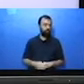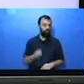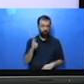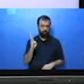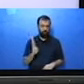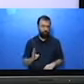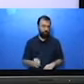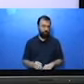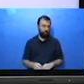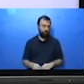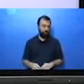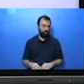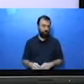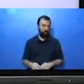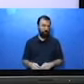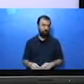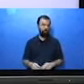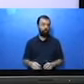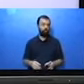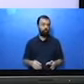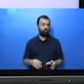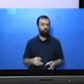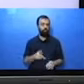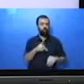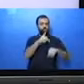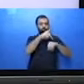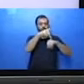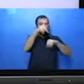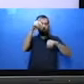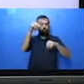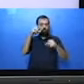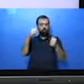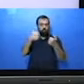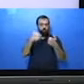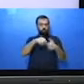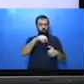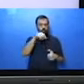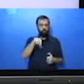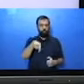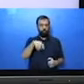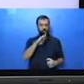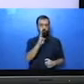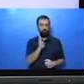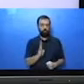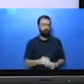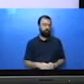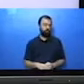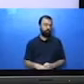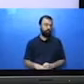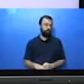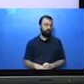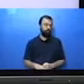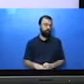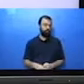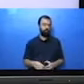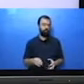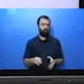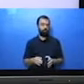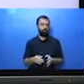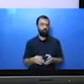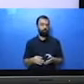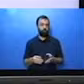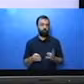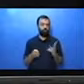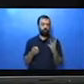e percorre parte da Venezuela, da Guiana, do Suriname e da Guiana Francesa. Pode ser dividido